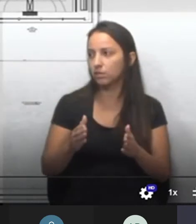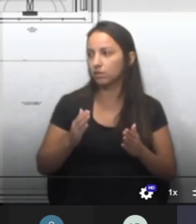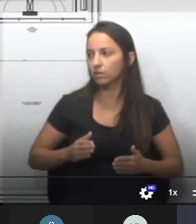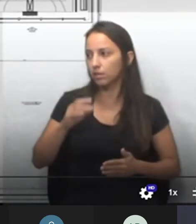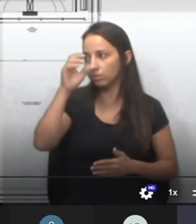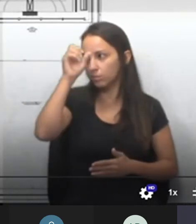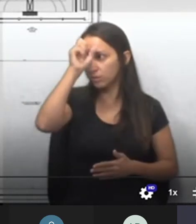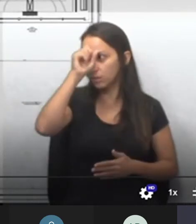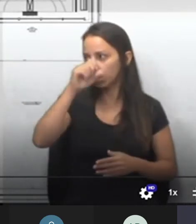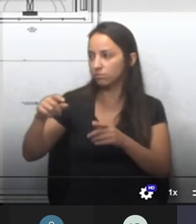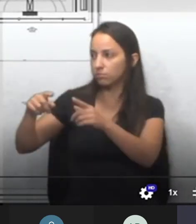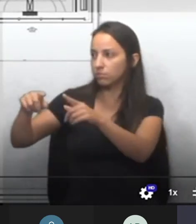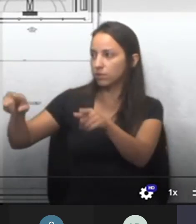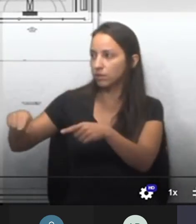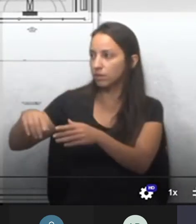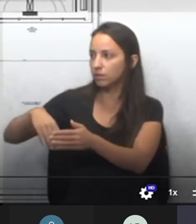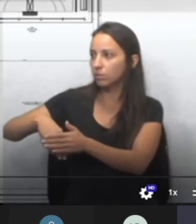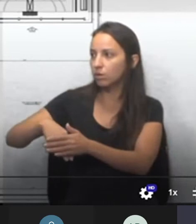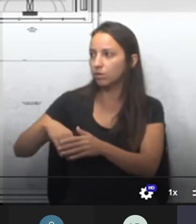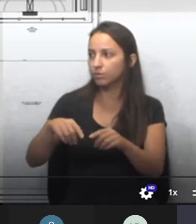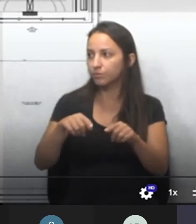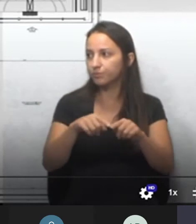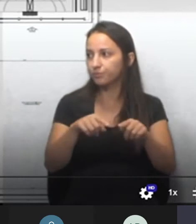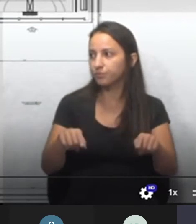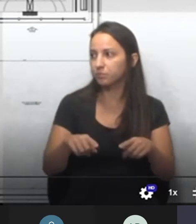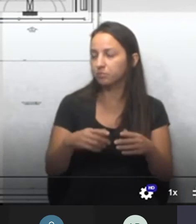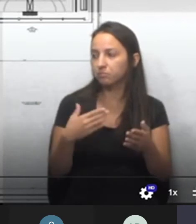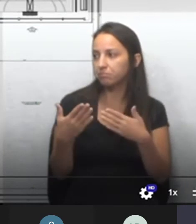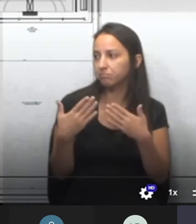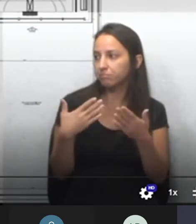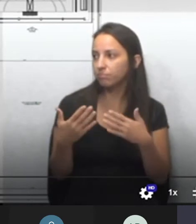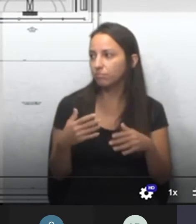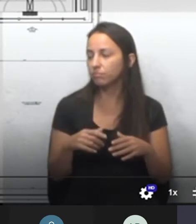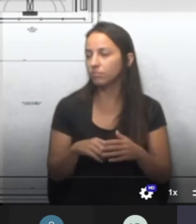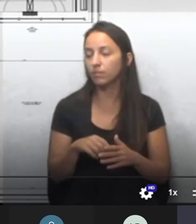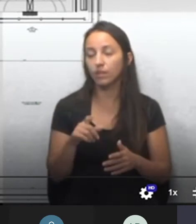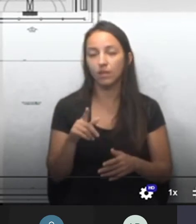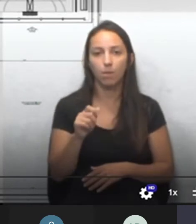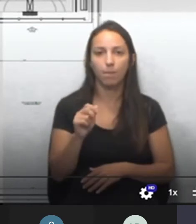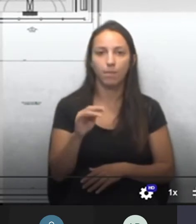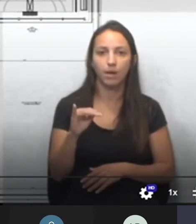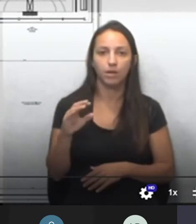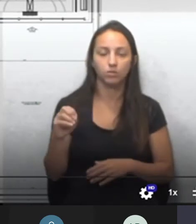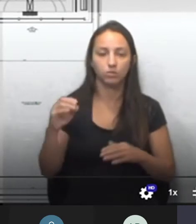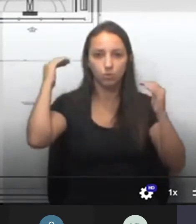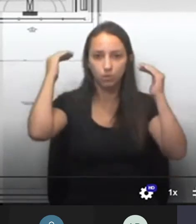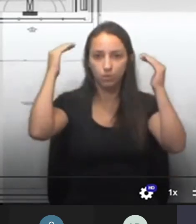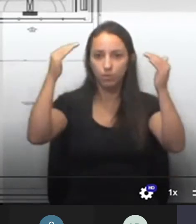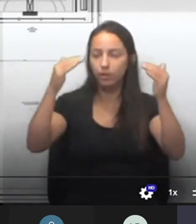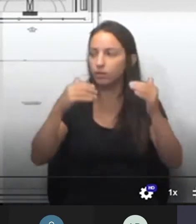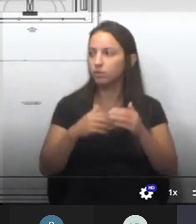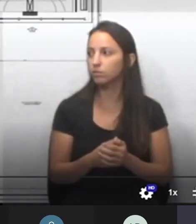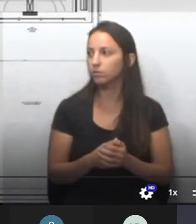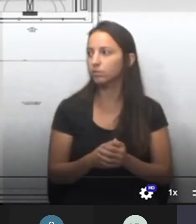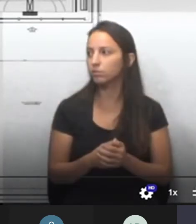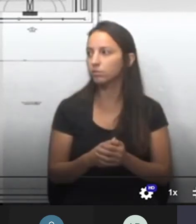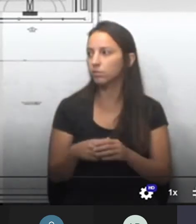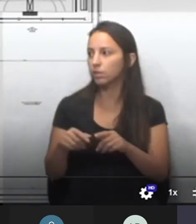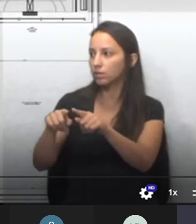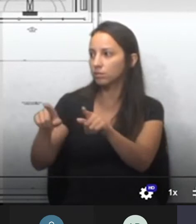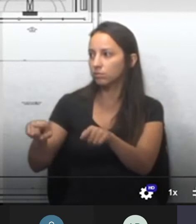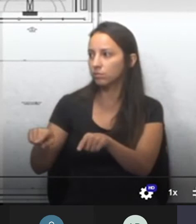aqui esporte, aqui lazer, digamos, que é o pátio coberto. E os serviços